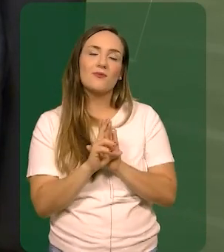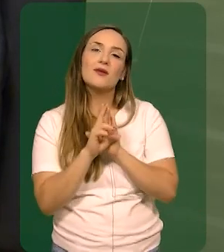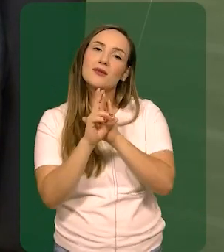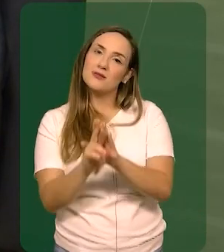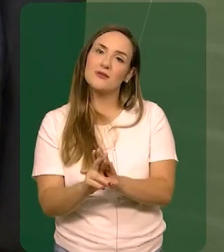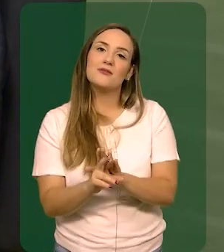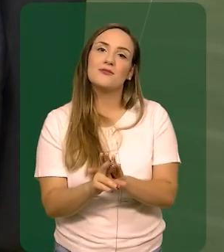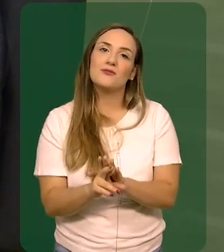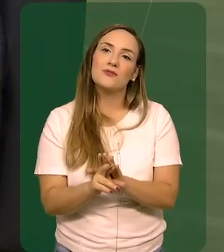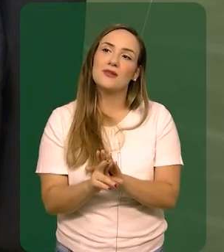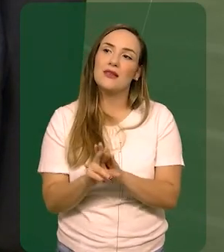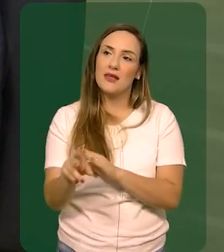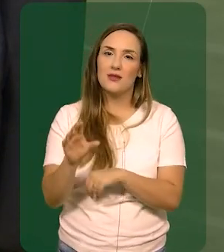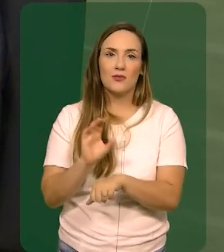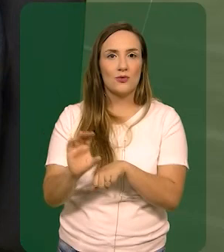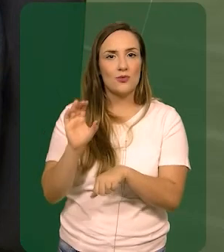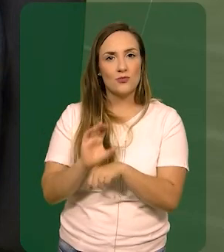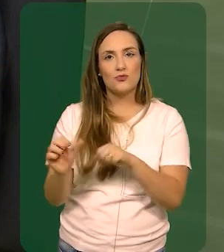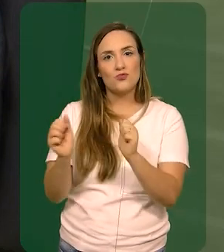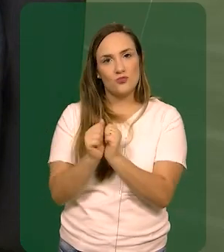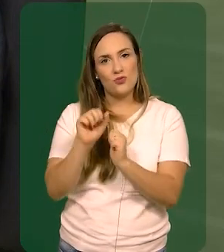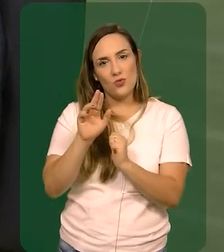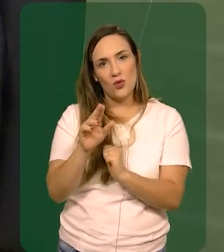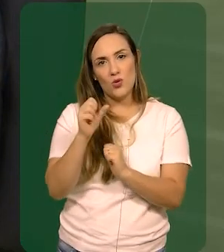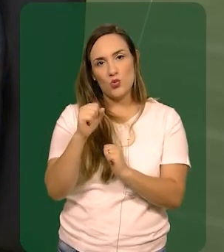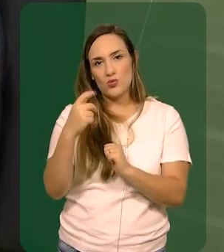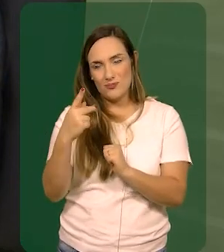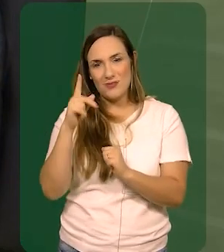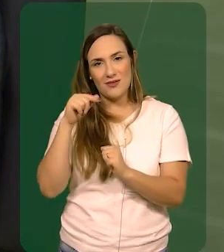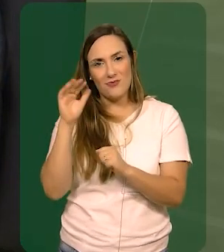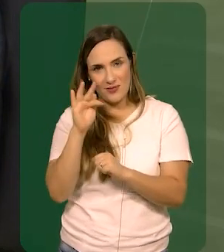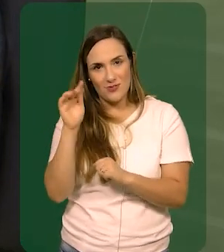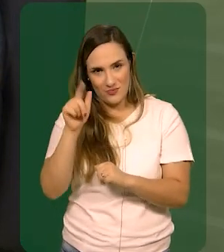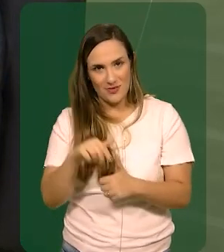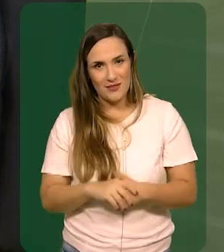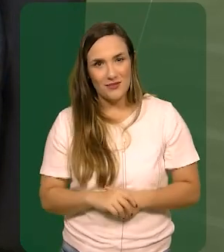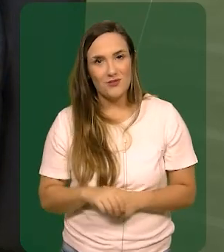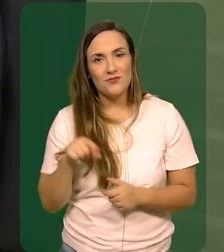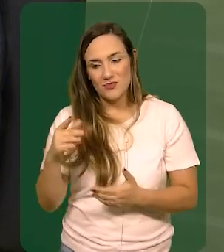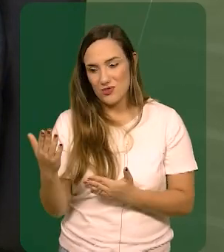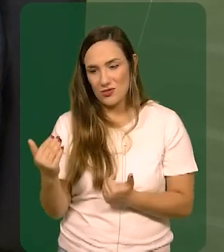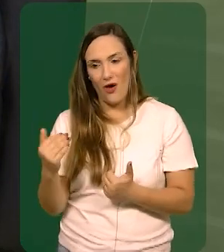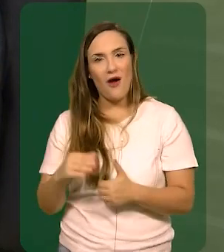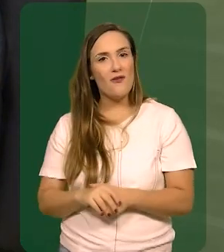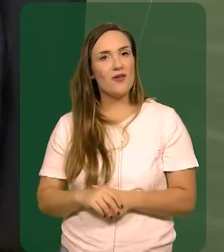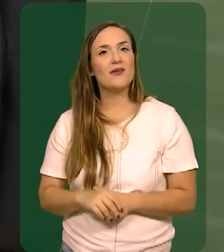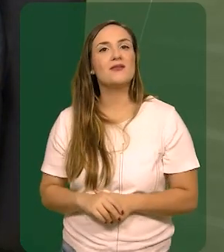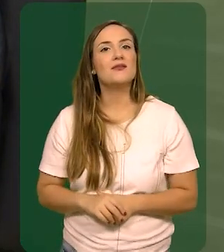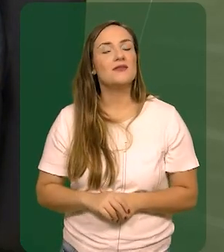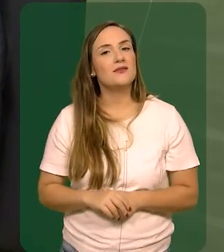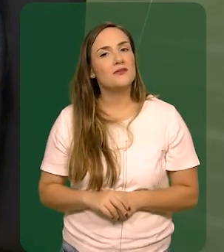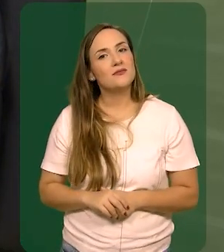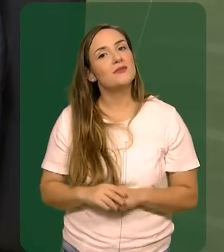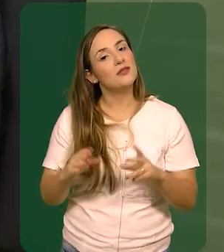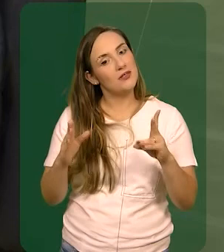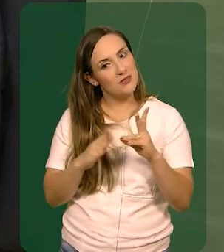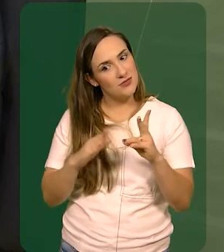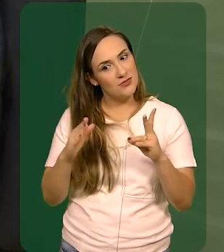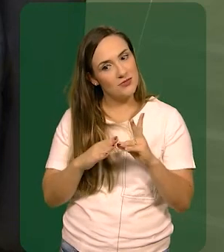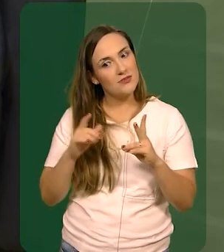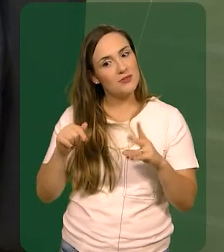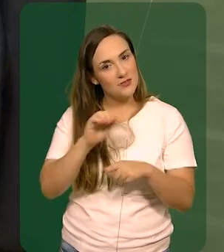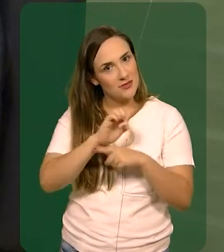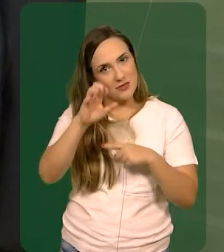estará representando, né, o Cidadania Viva num curso com a USP. Né, um jovem bolsista, um coordenador,